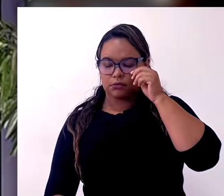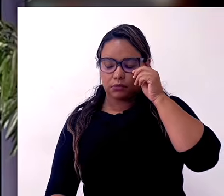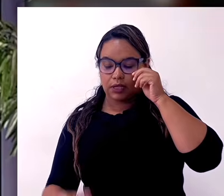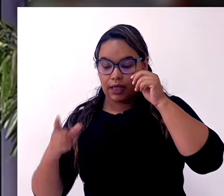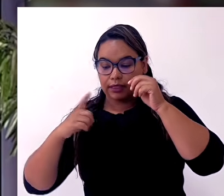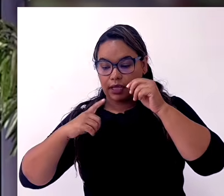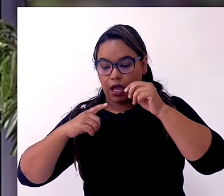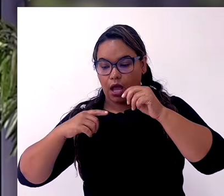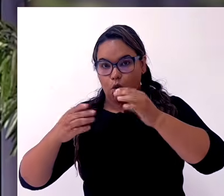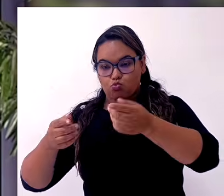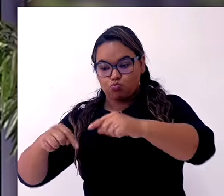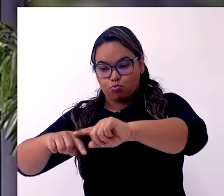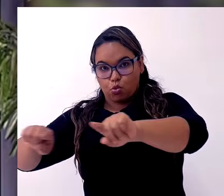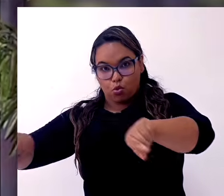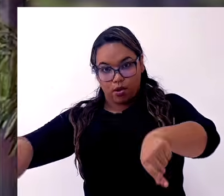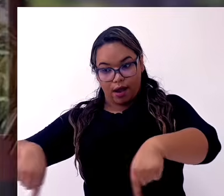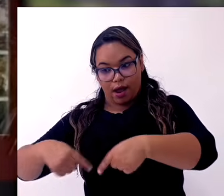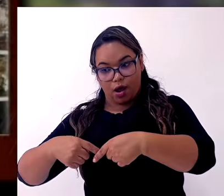É isso.